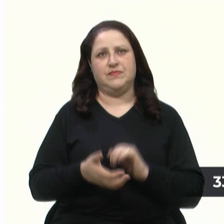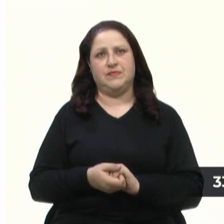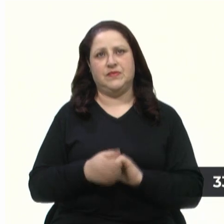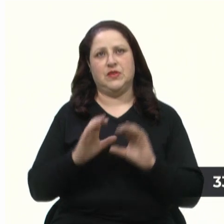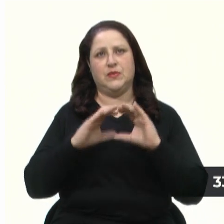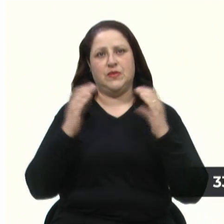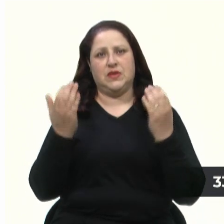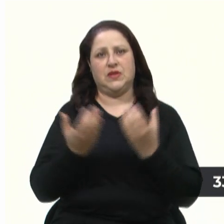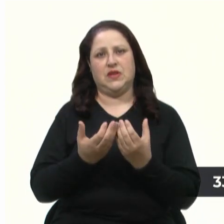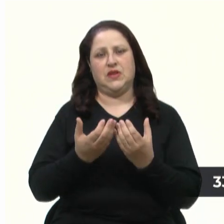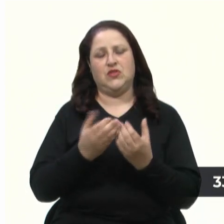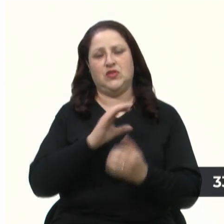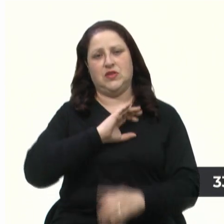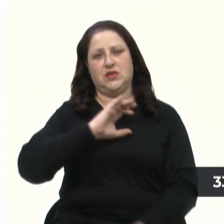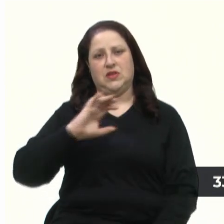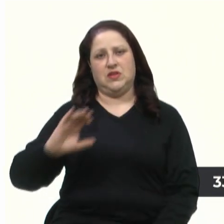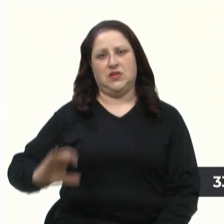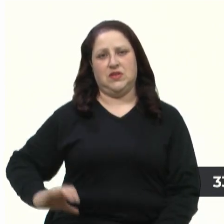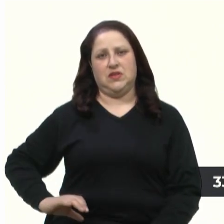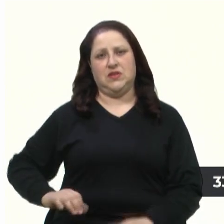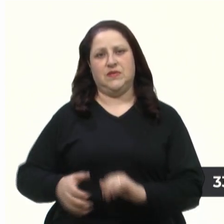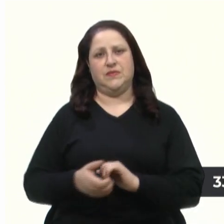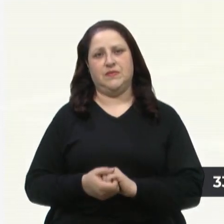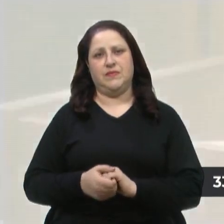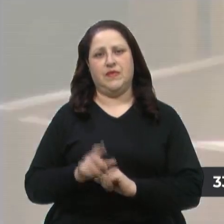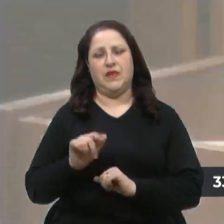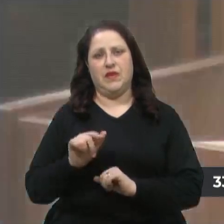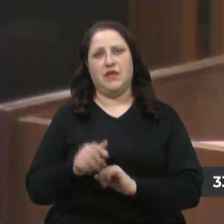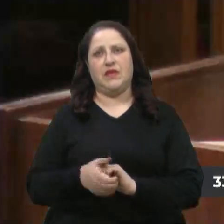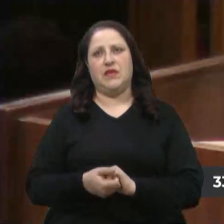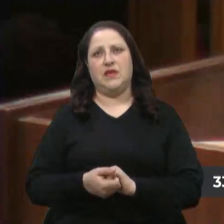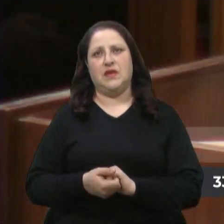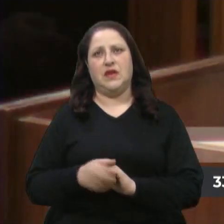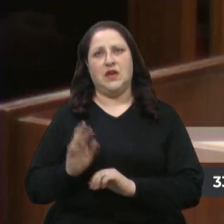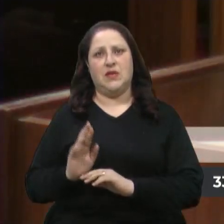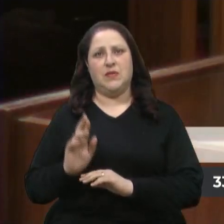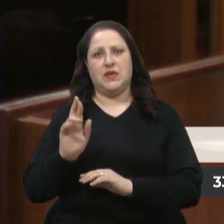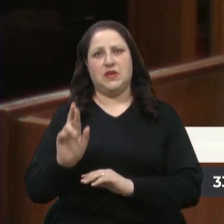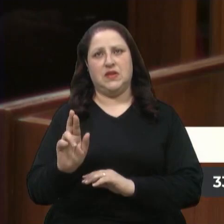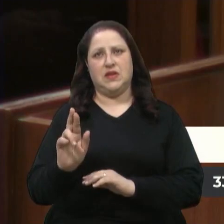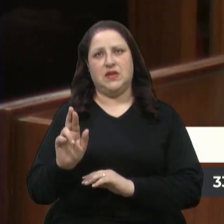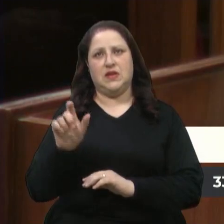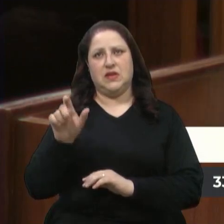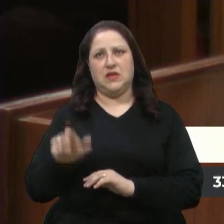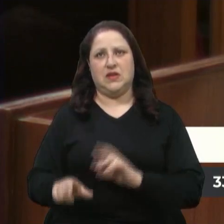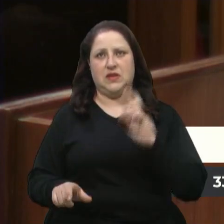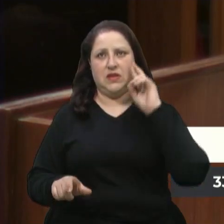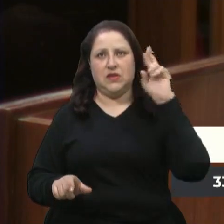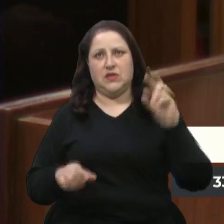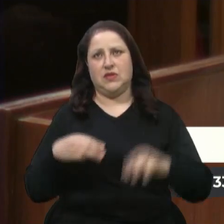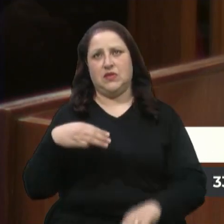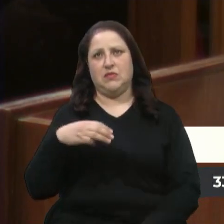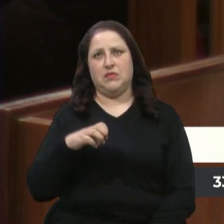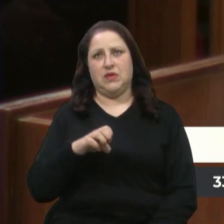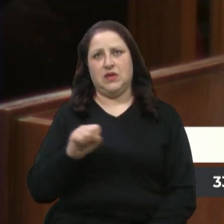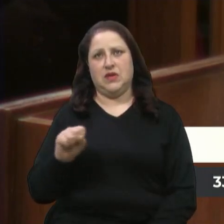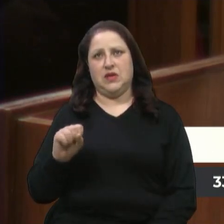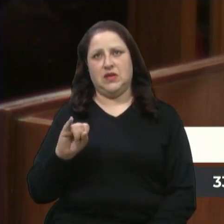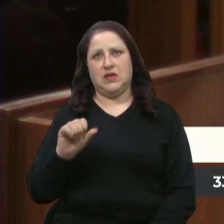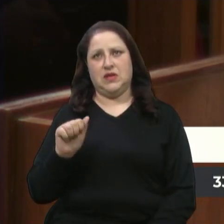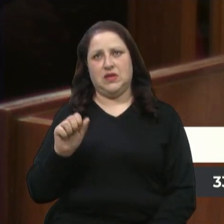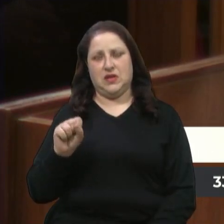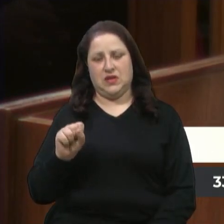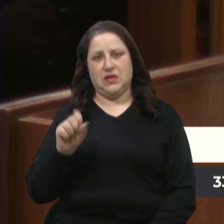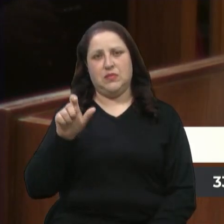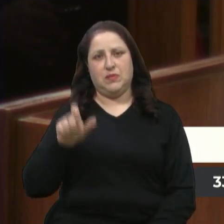a comunidade cristã, que ela é representada pelo senhor Messias, que é uma pessoa